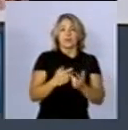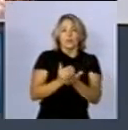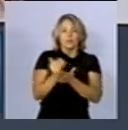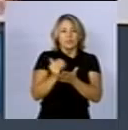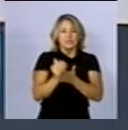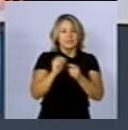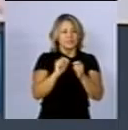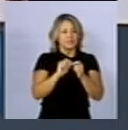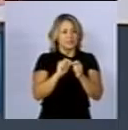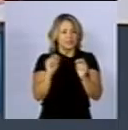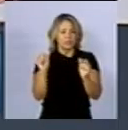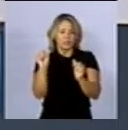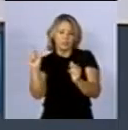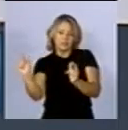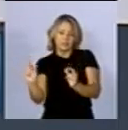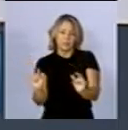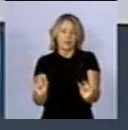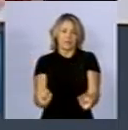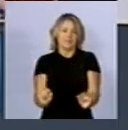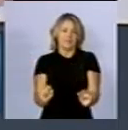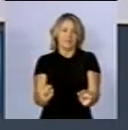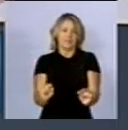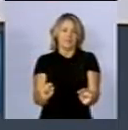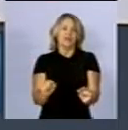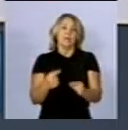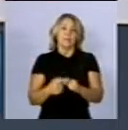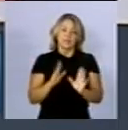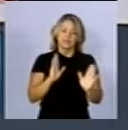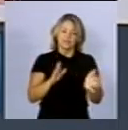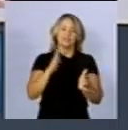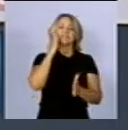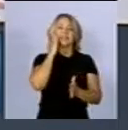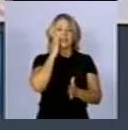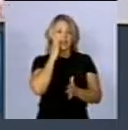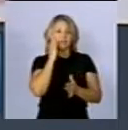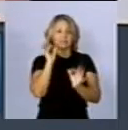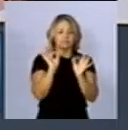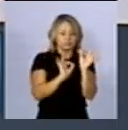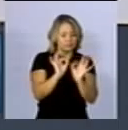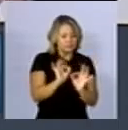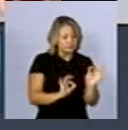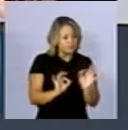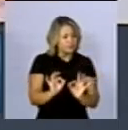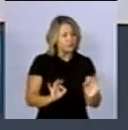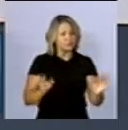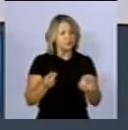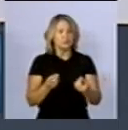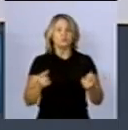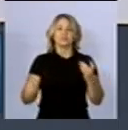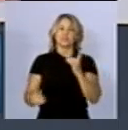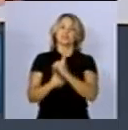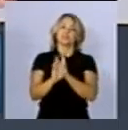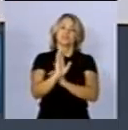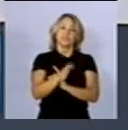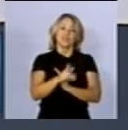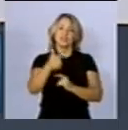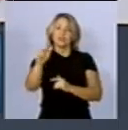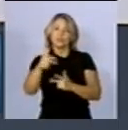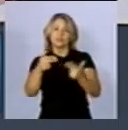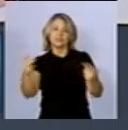pelo menor custo, porque ele já está, enfim, definido naquilo, naqueles eh naquelas variantes que ele encontrou e outras